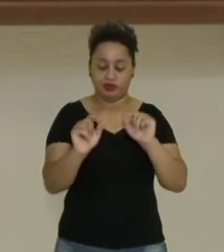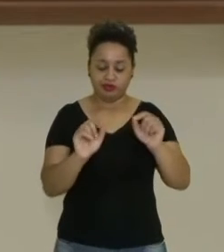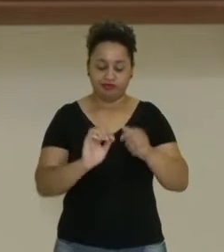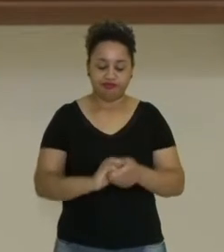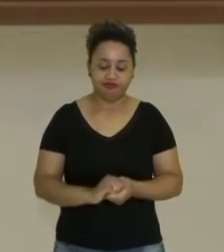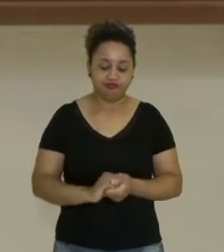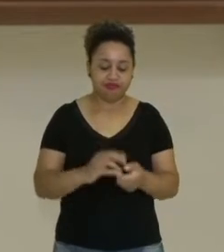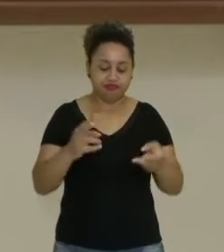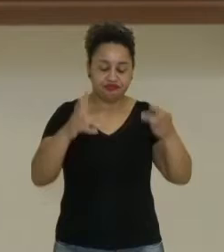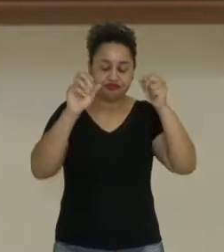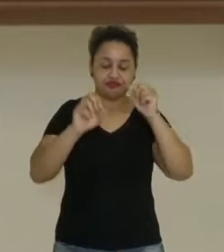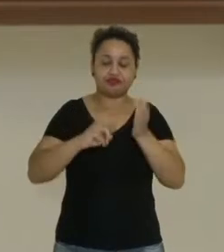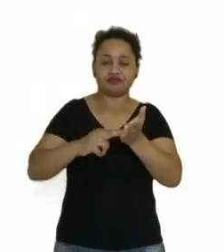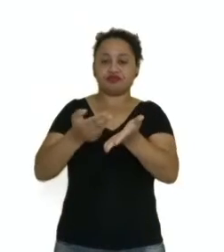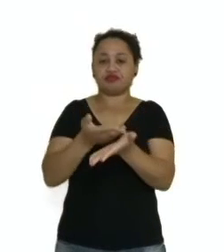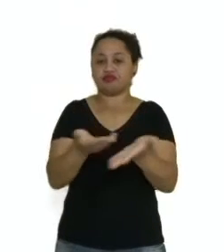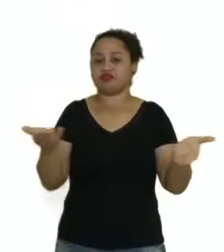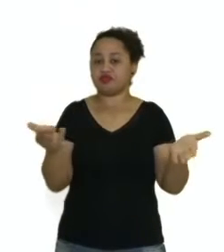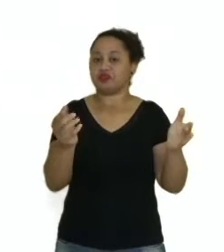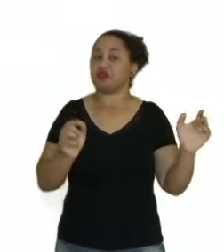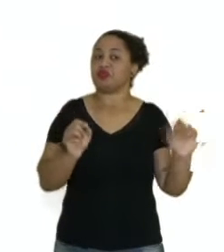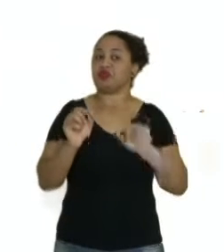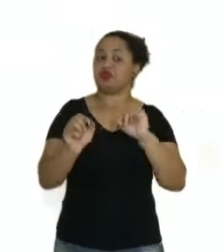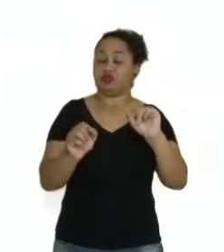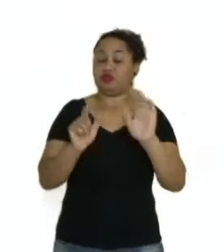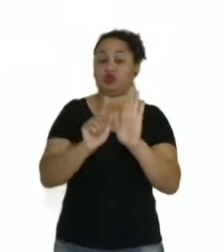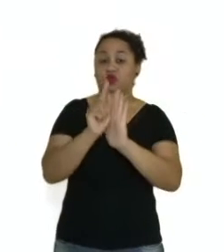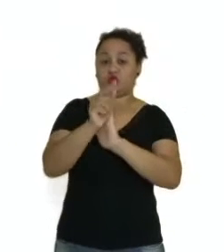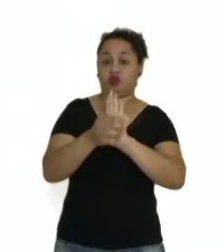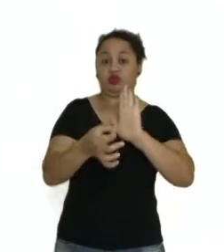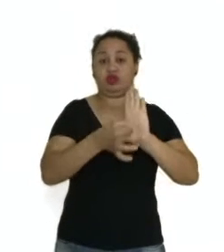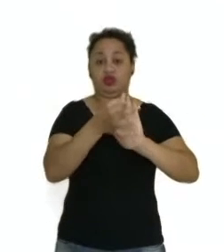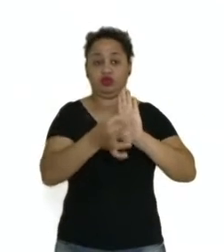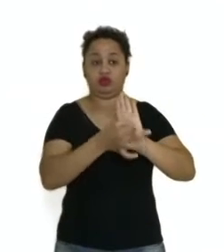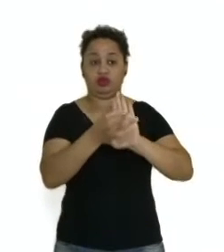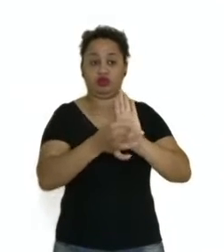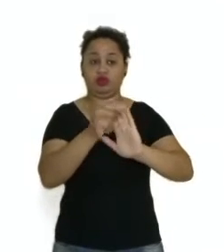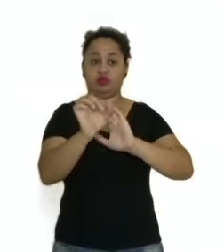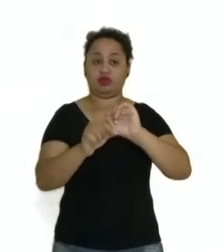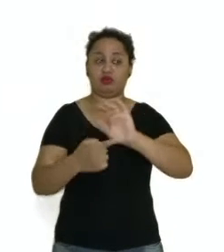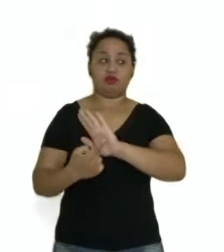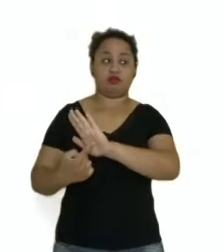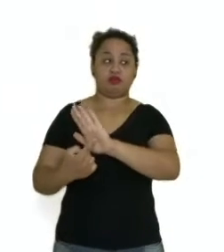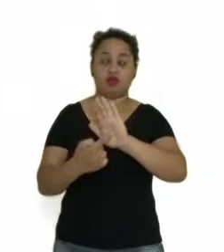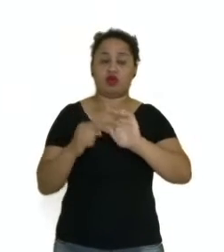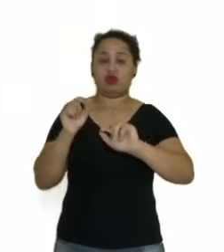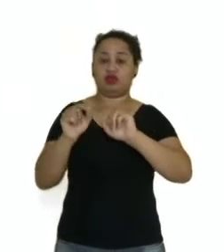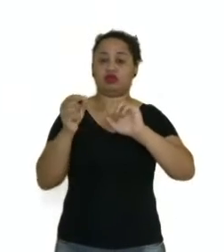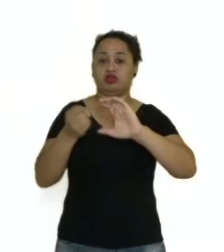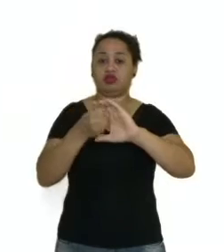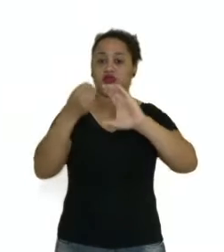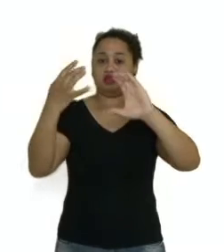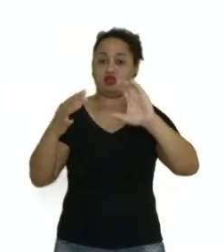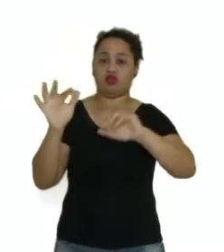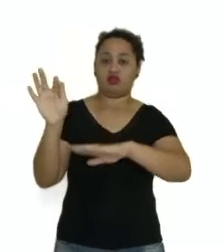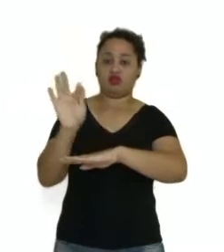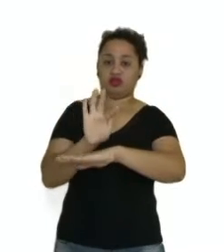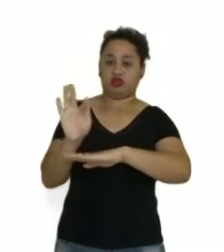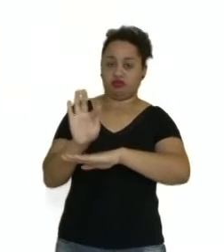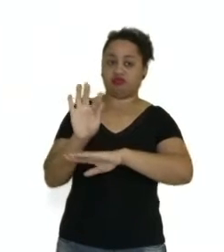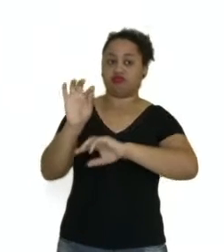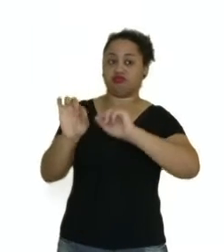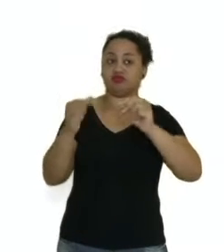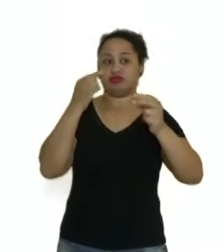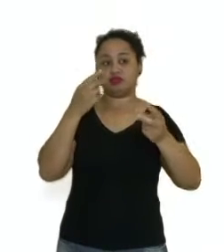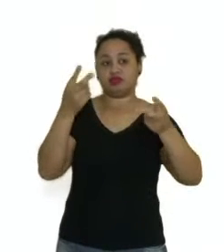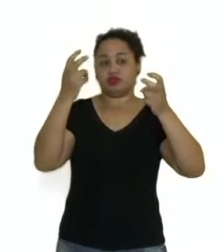que a carta aberta, né, própria do gênero argumentativo, apresenta características formais. Então, nós vimos